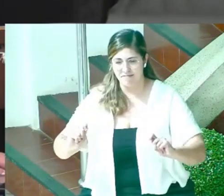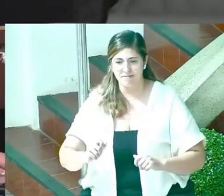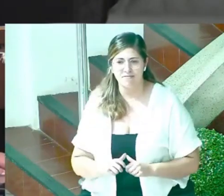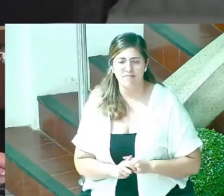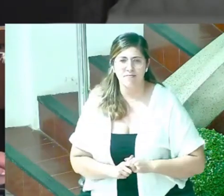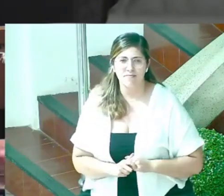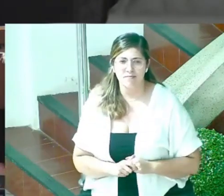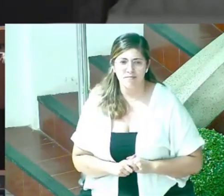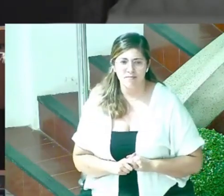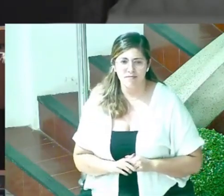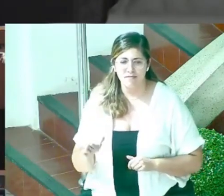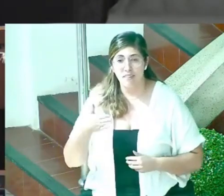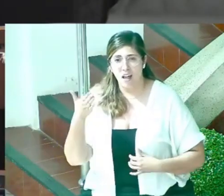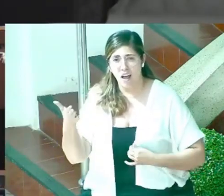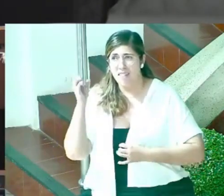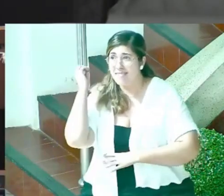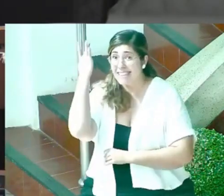Ensina-nos a orar.